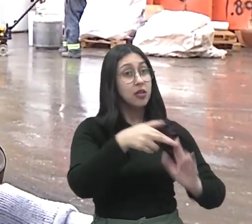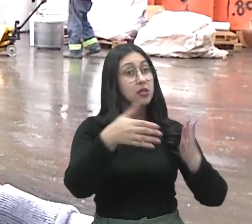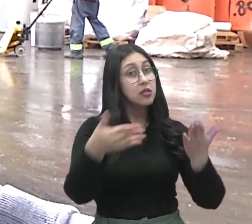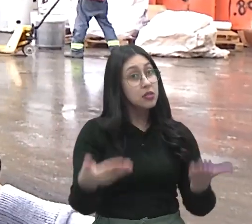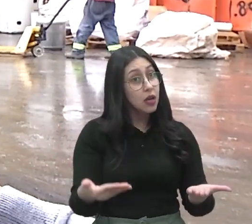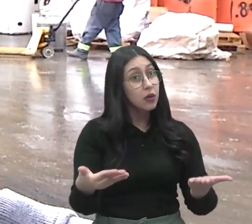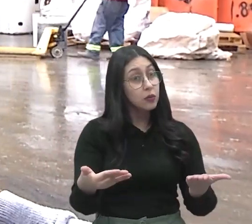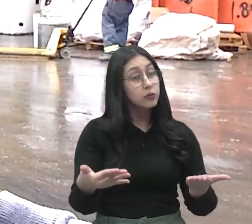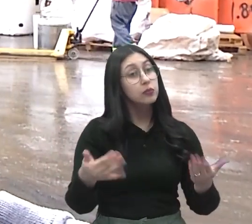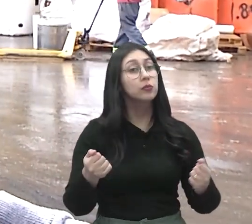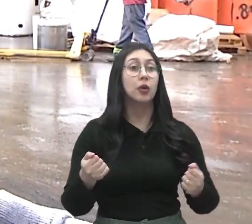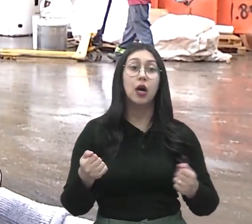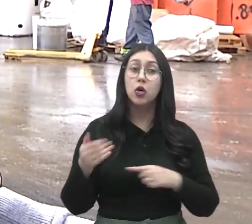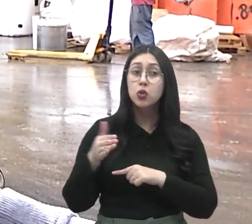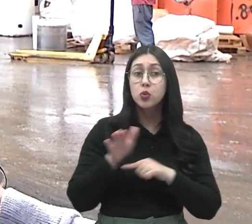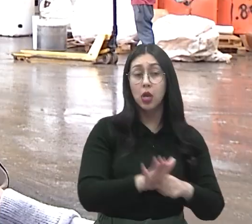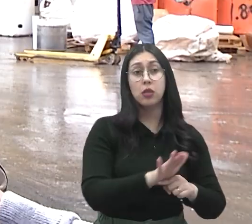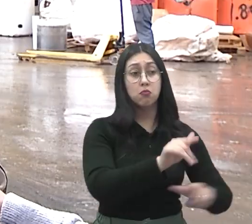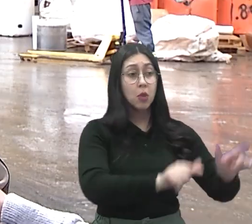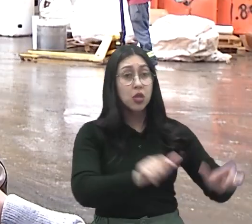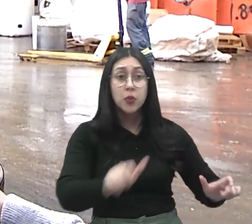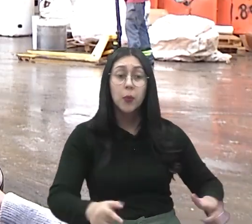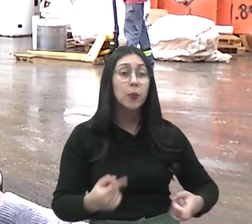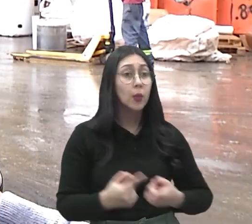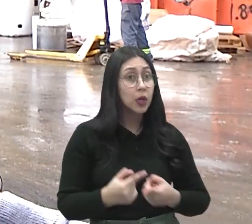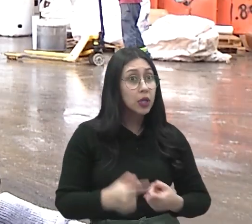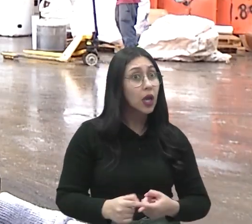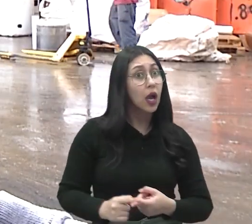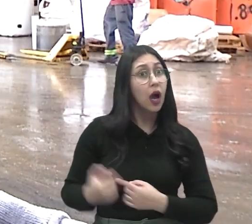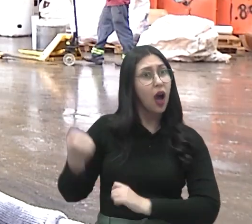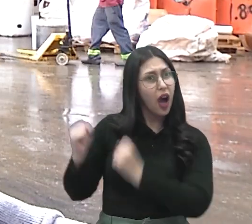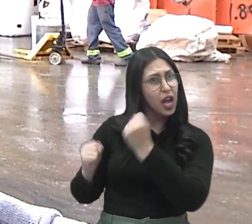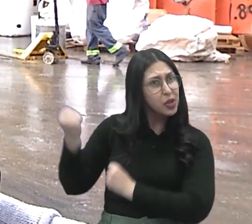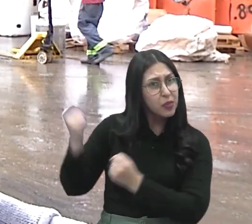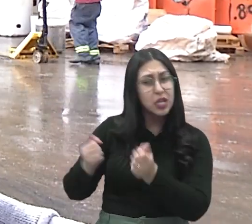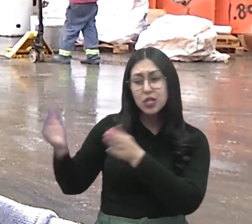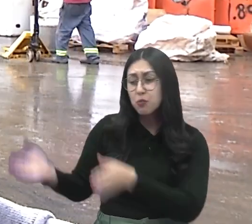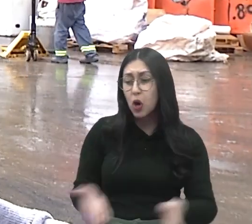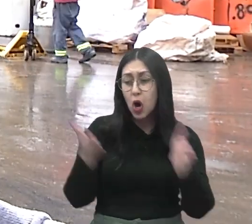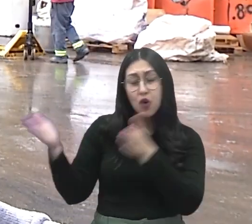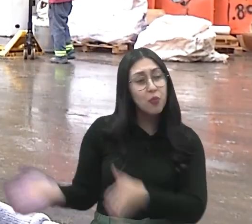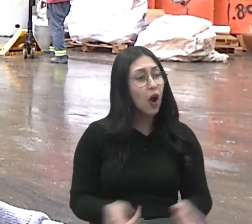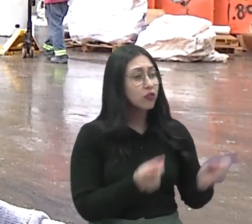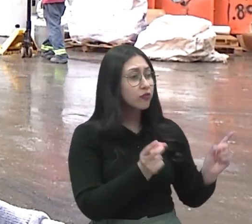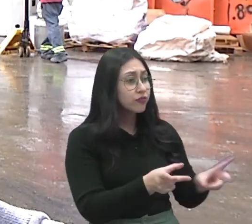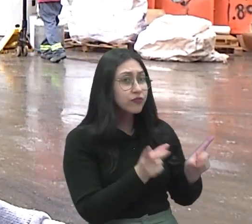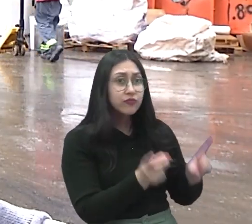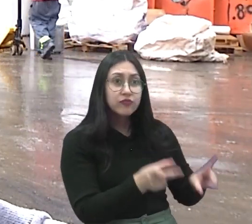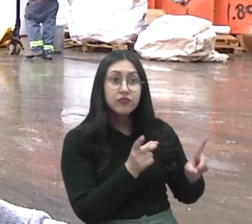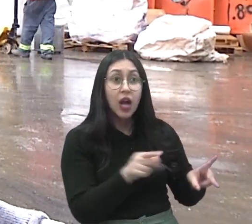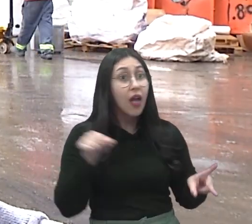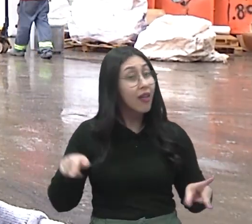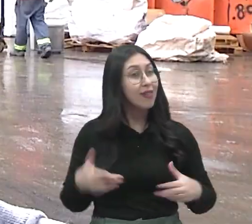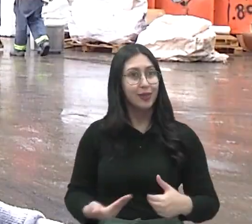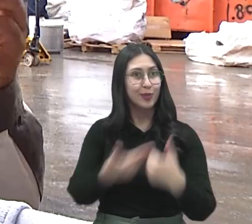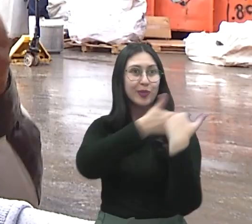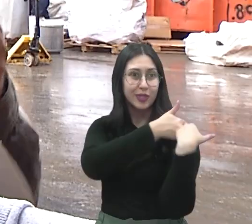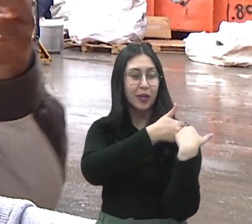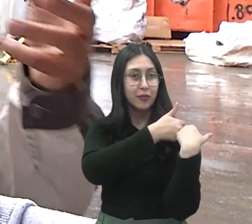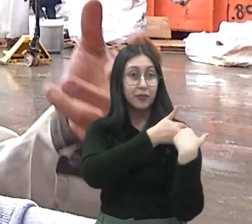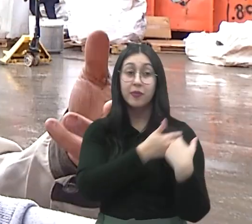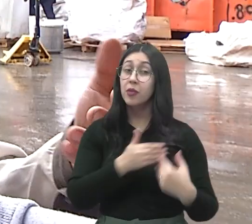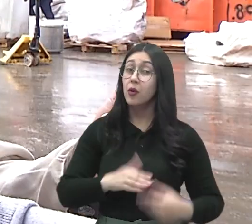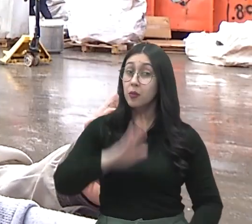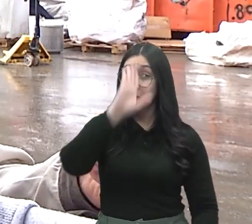tal do poluidor-pagador. Na verdade, quem produz, quem importa, quem comercializa, ele é responsável pela gestão do resíduo. O